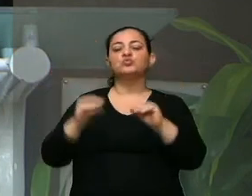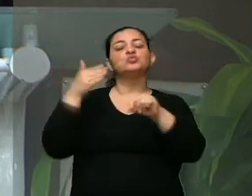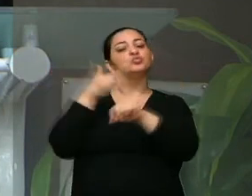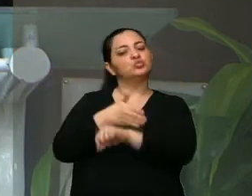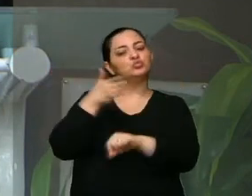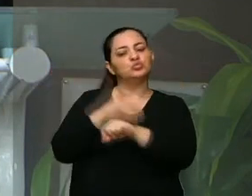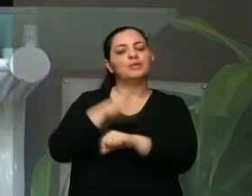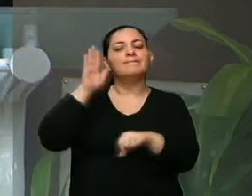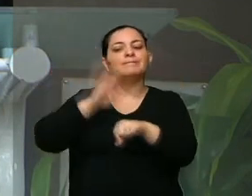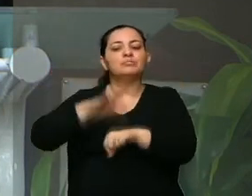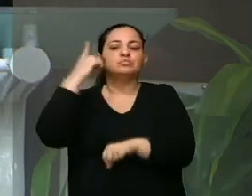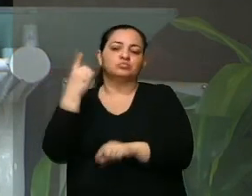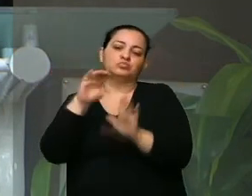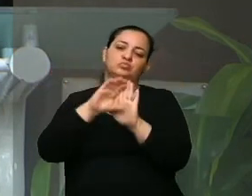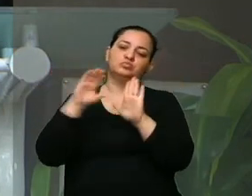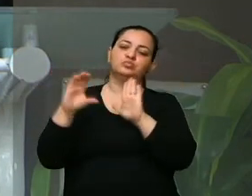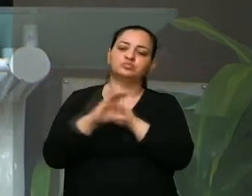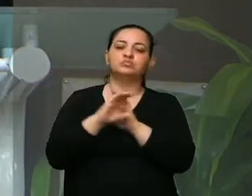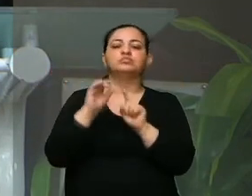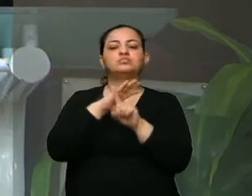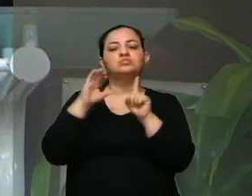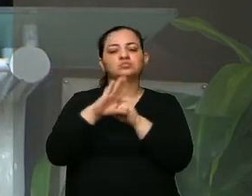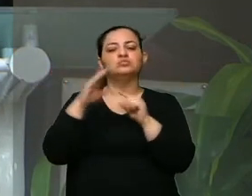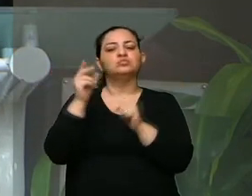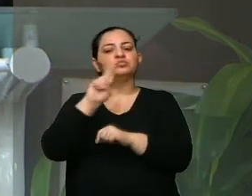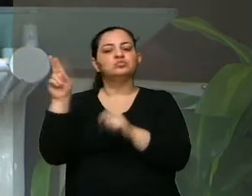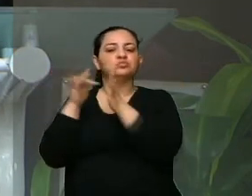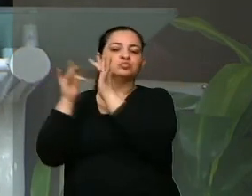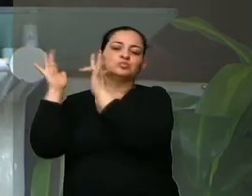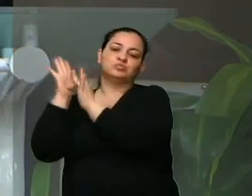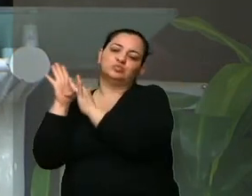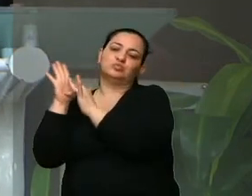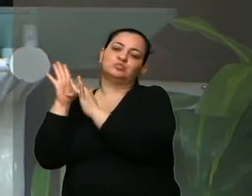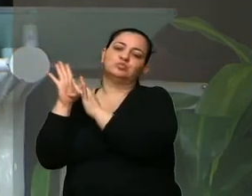aqui pra mais um culto em nome de jesus